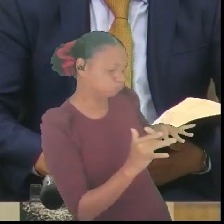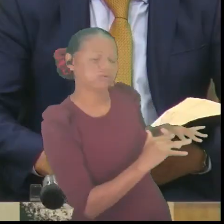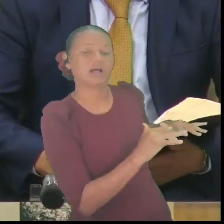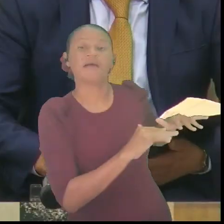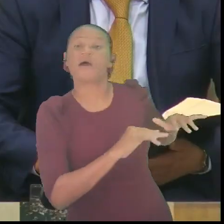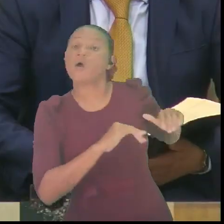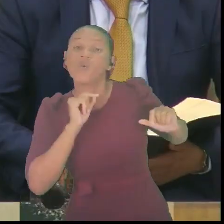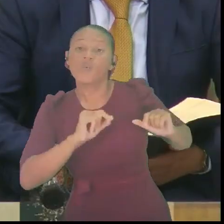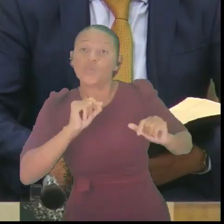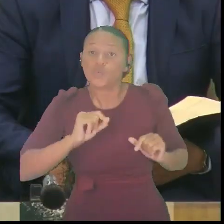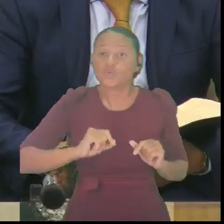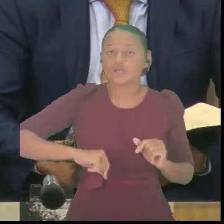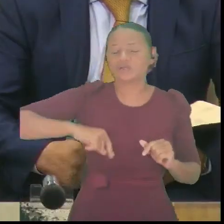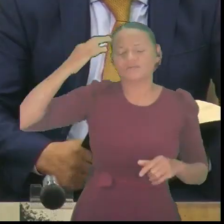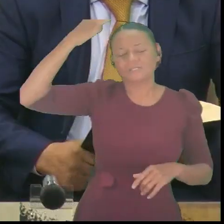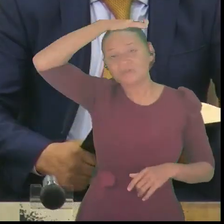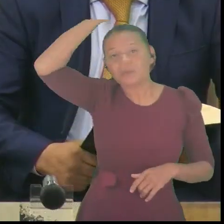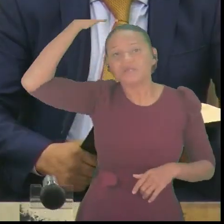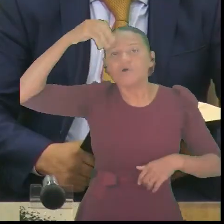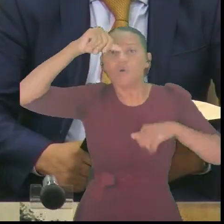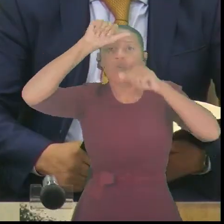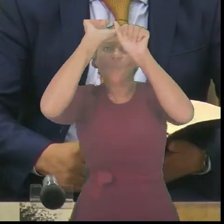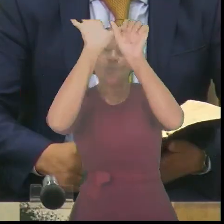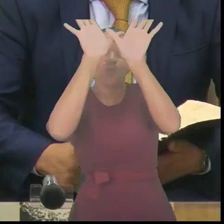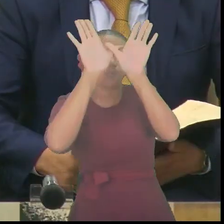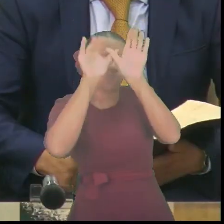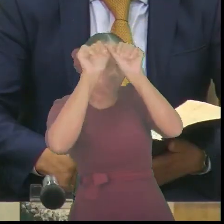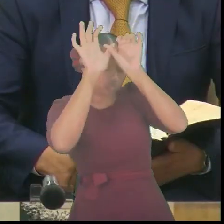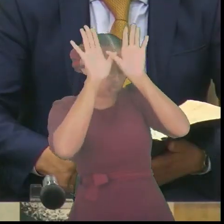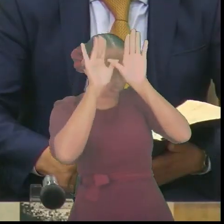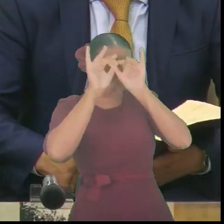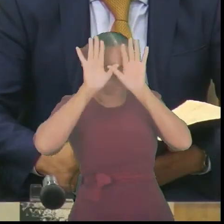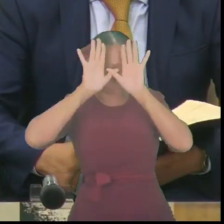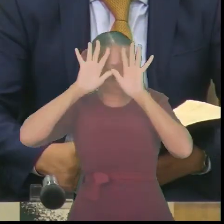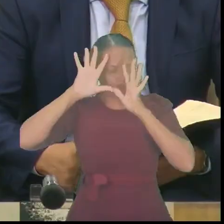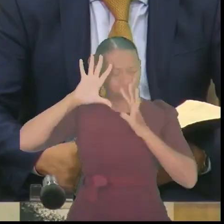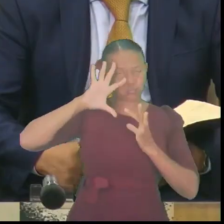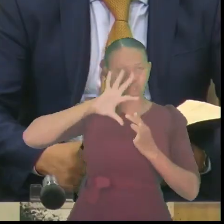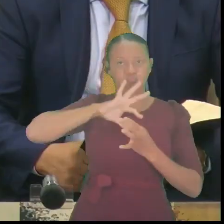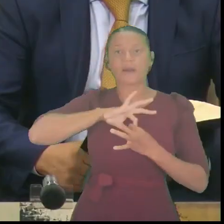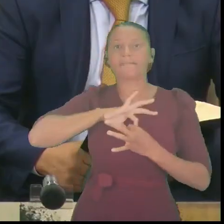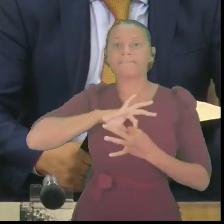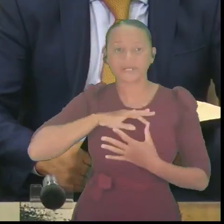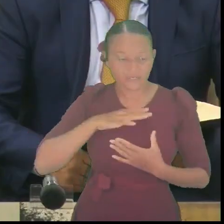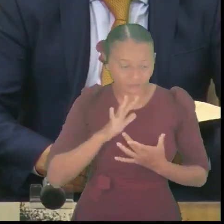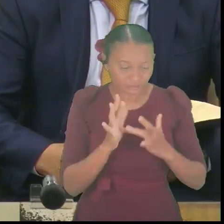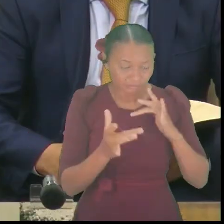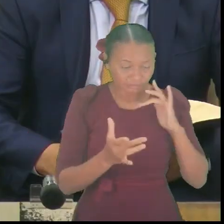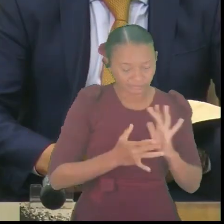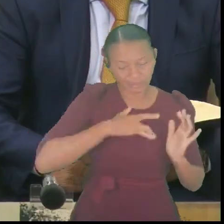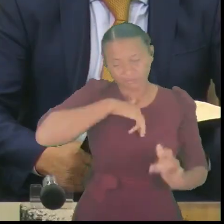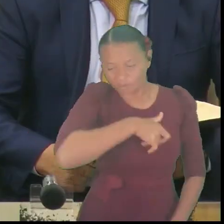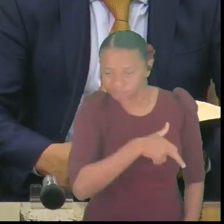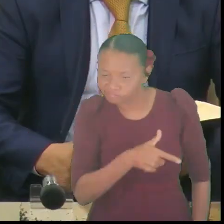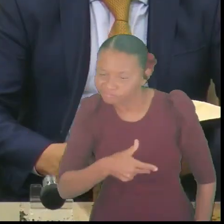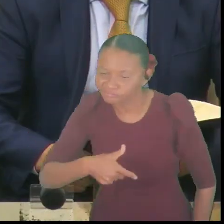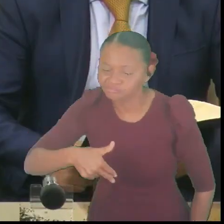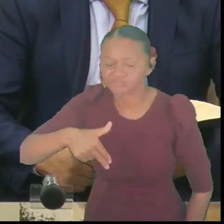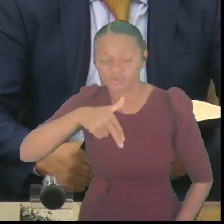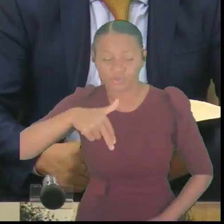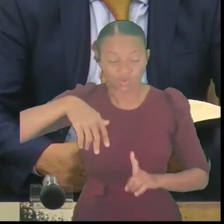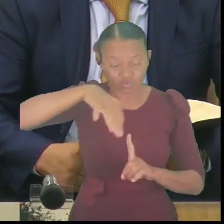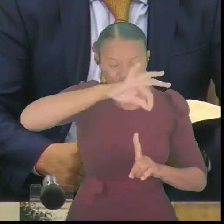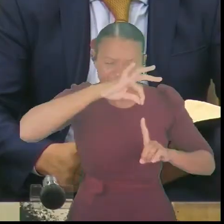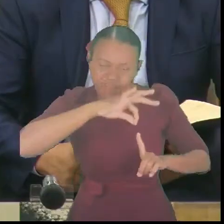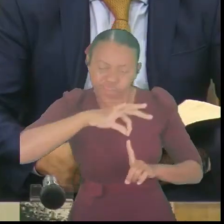Santo em forma corpórea de uma pomba pousar sobre a cabeça de Jesus. Saindo dali, Jesus foi levado pelo Espírito Santo para